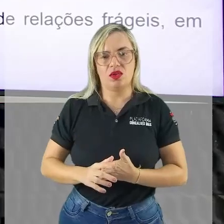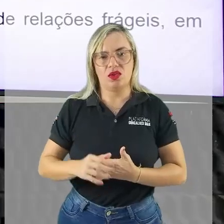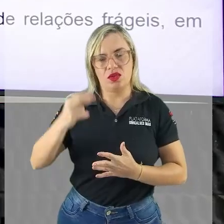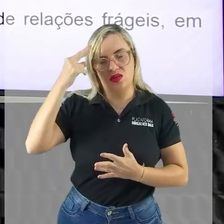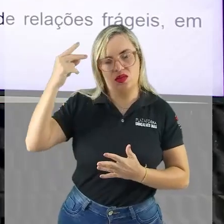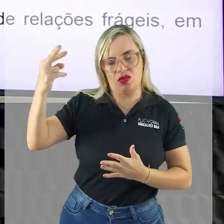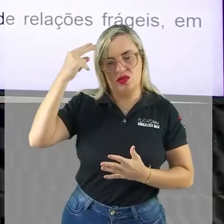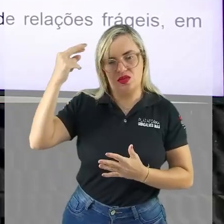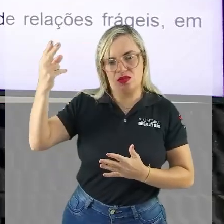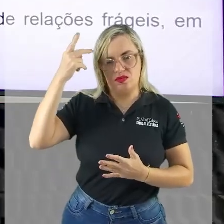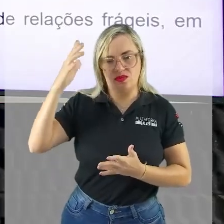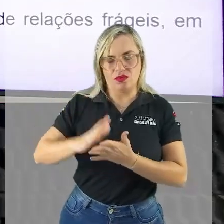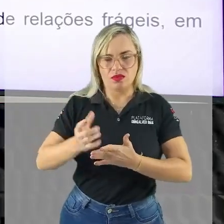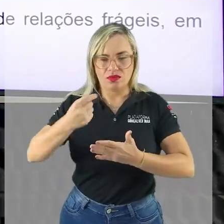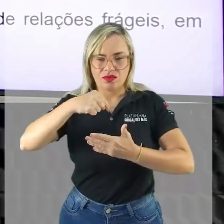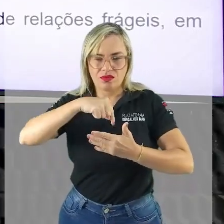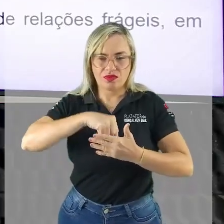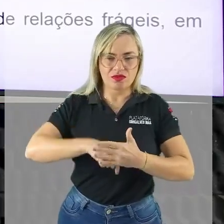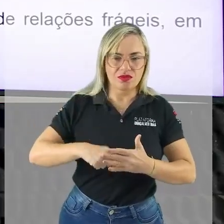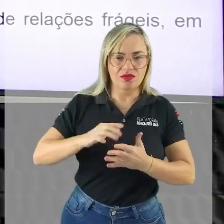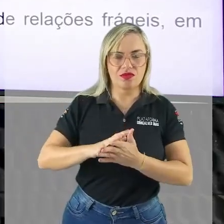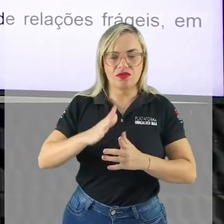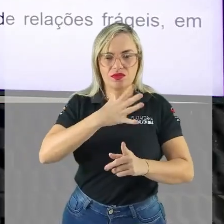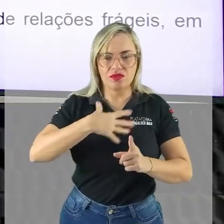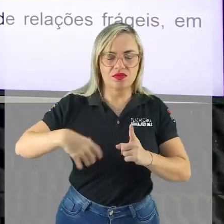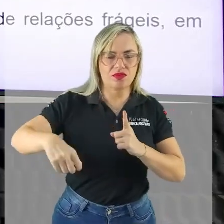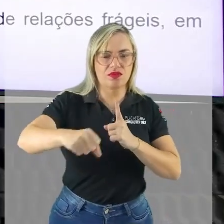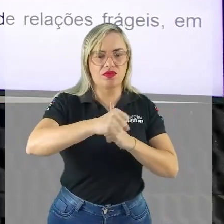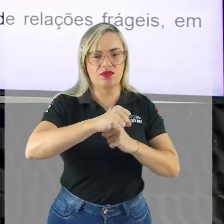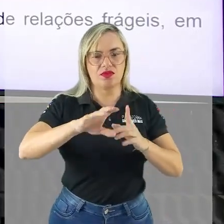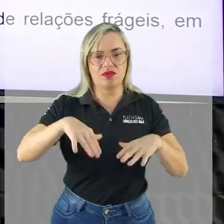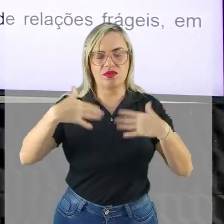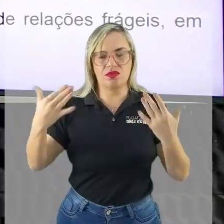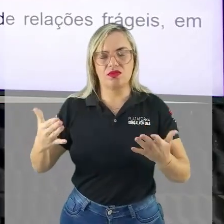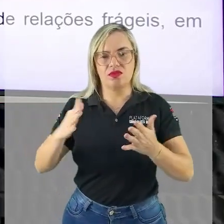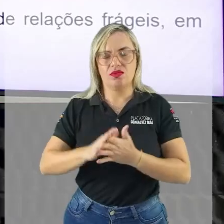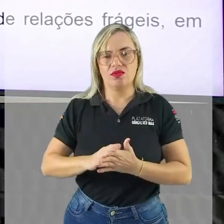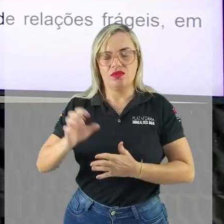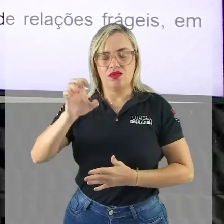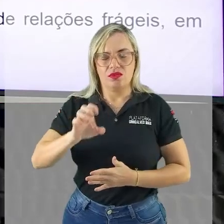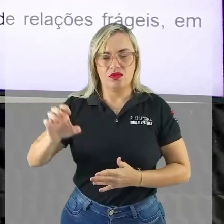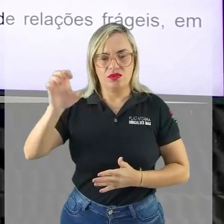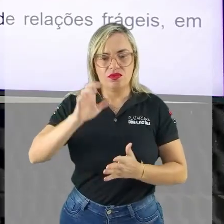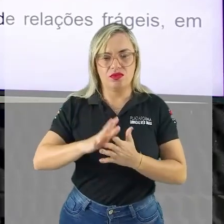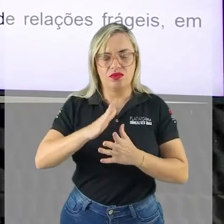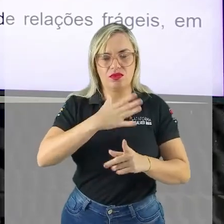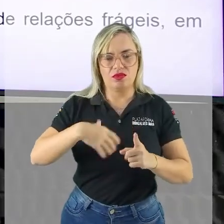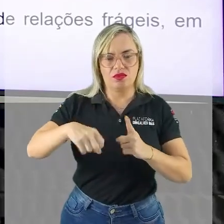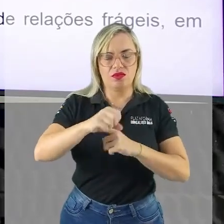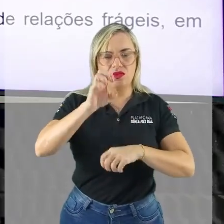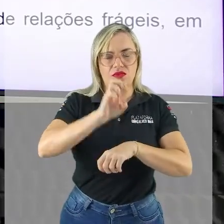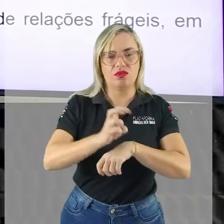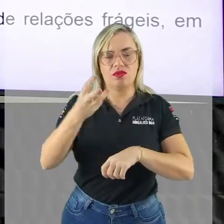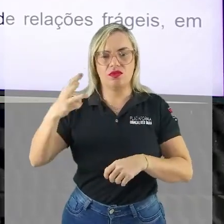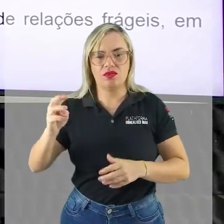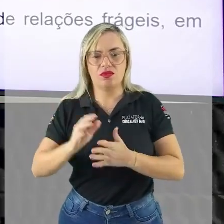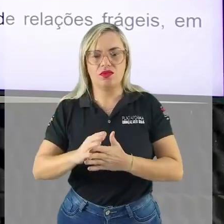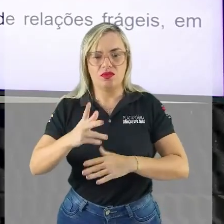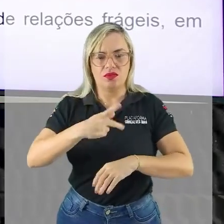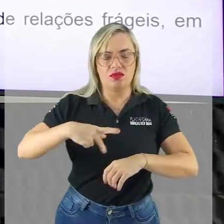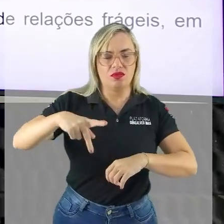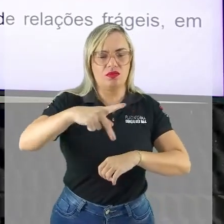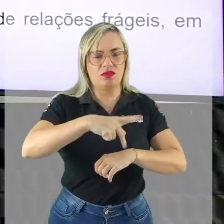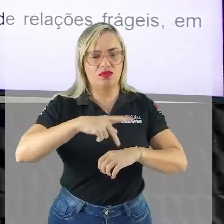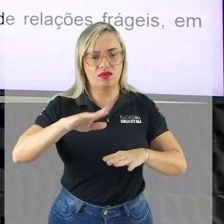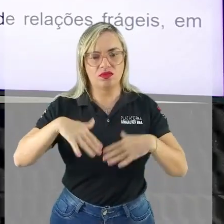né? Aquilo que está enraizado na sociedade, seja a sociedade regional, a sociedade maranhense ou a sociedade nacional,